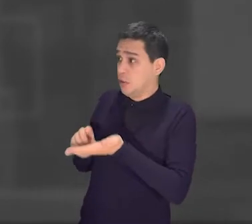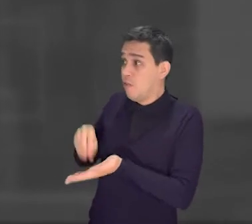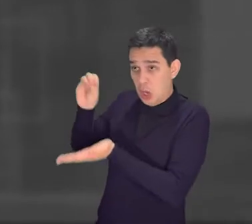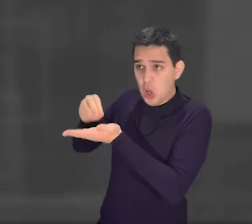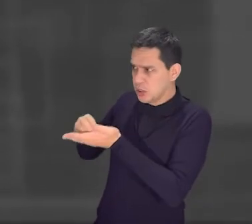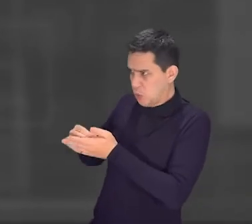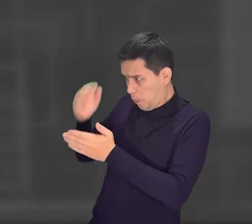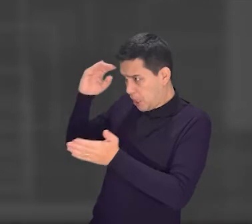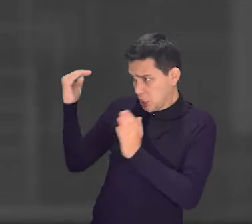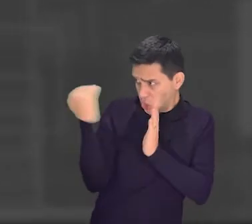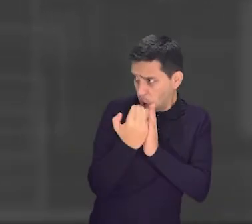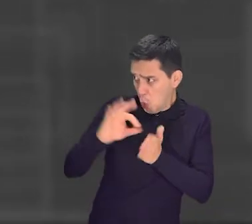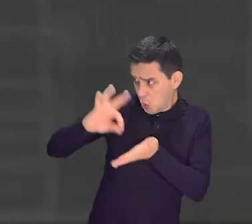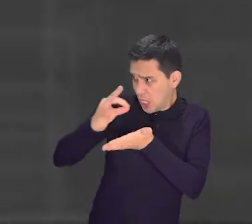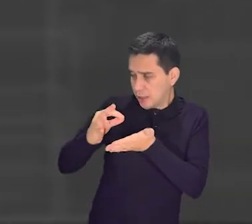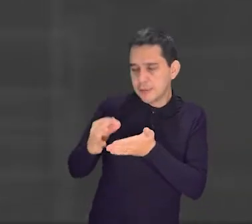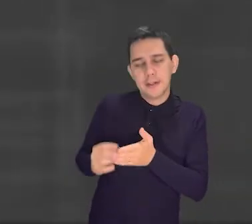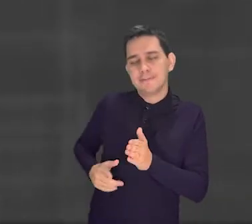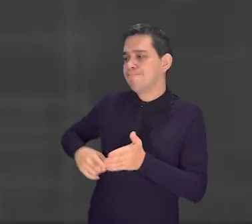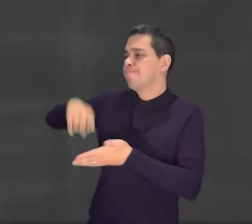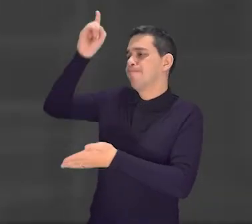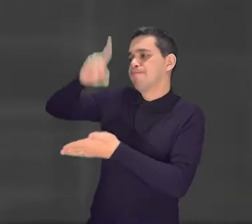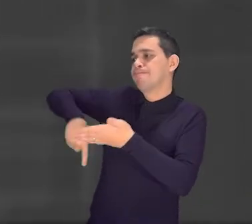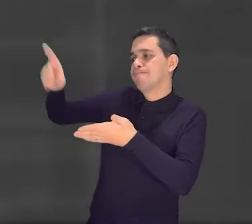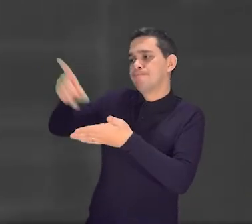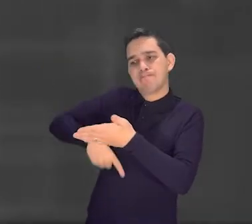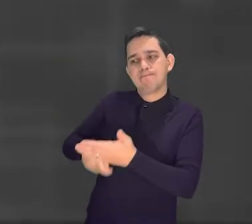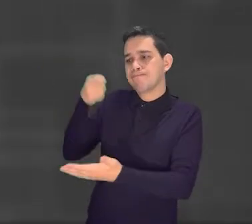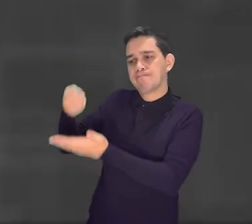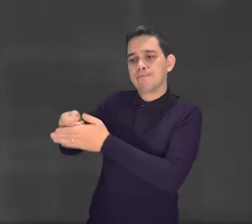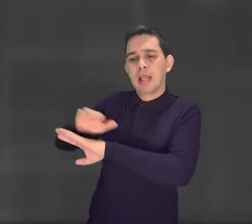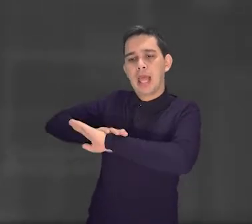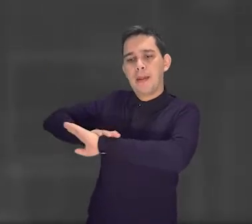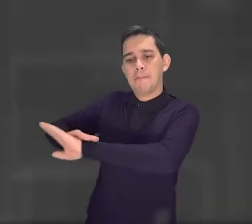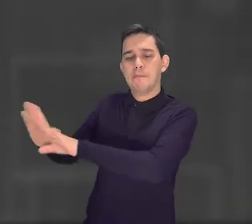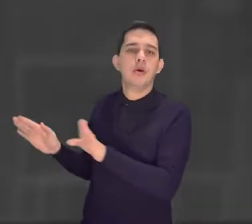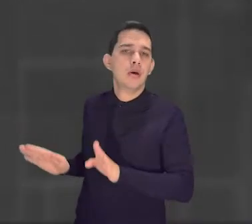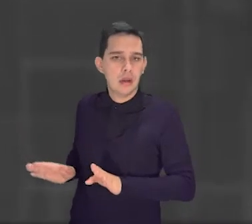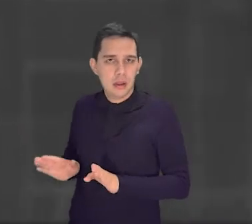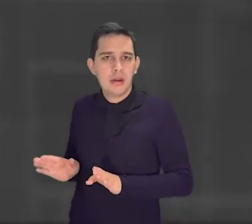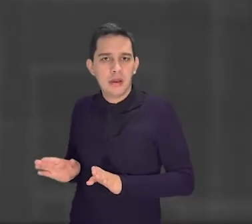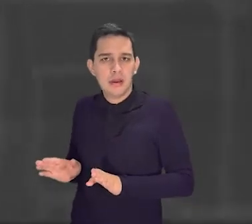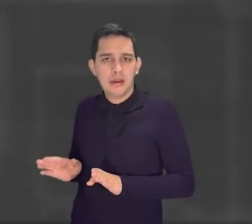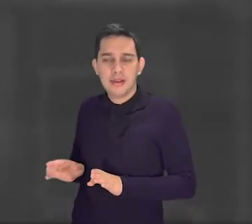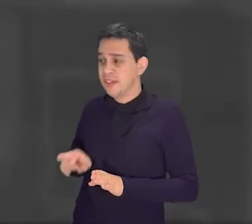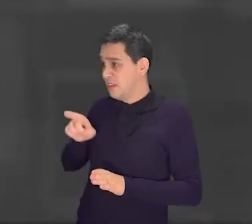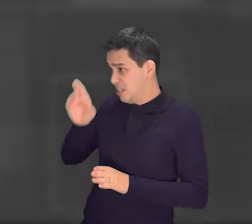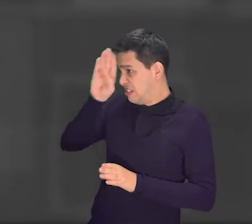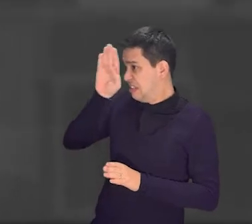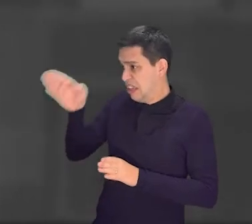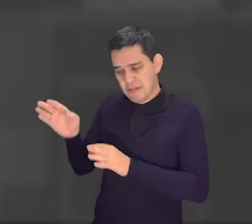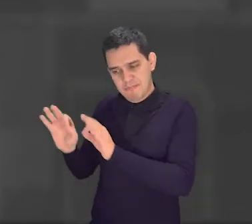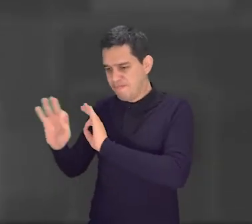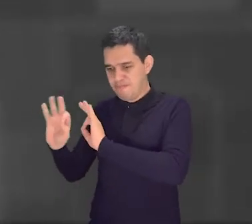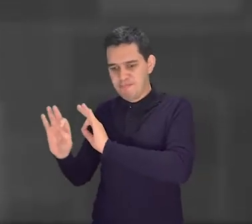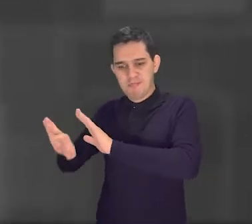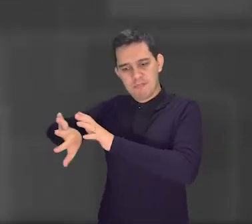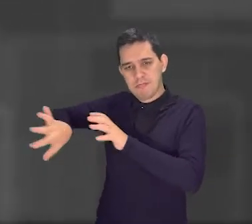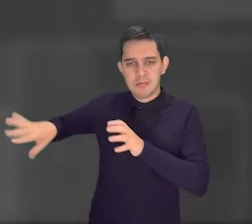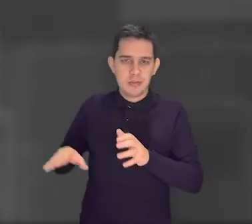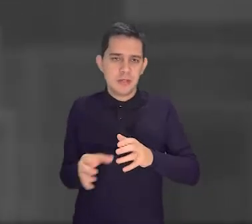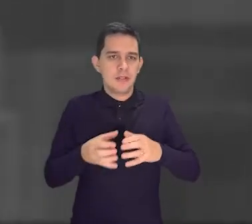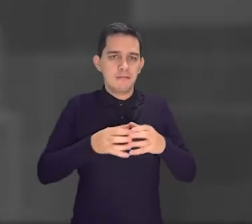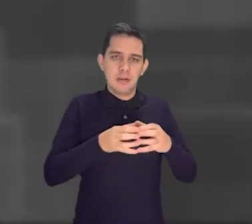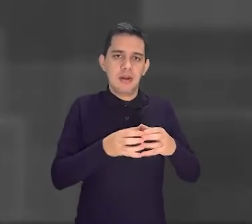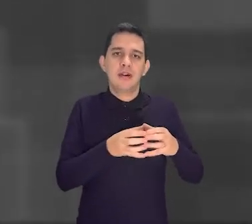ser já, inclusive, a rescisão contratual, ou mesmo a assunção da obrigação de gerir aquele equipamento de maneira